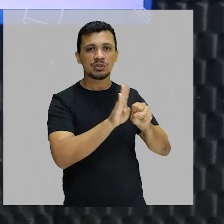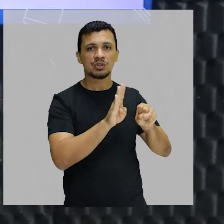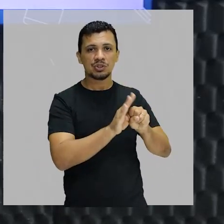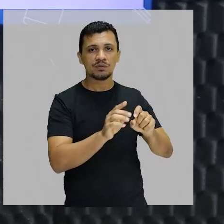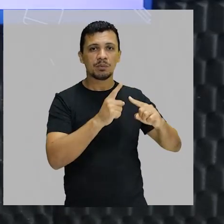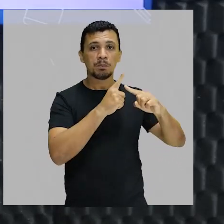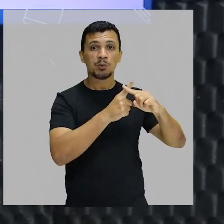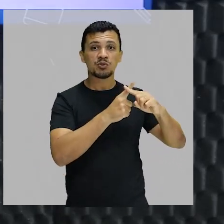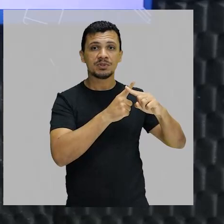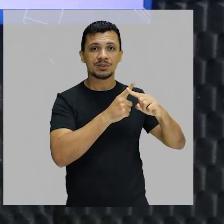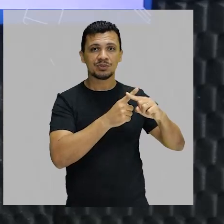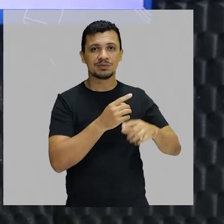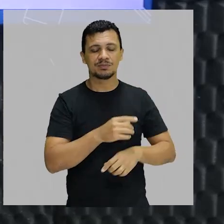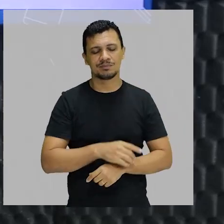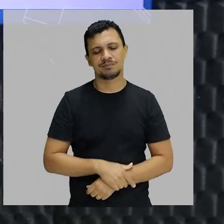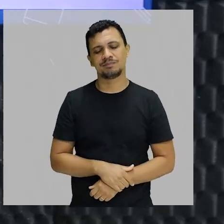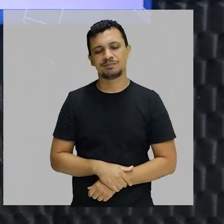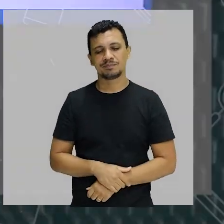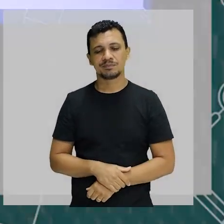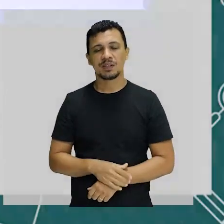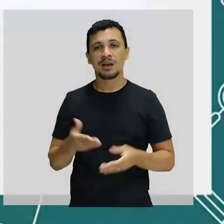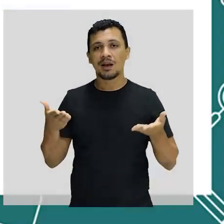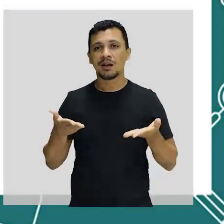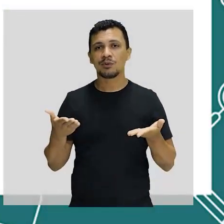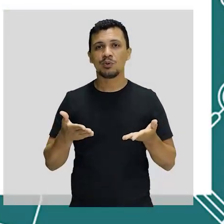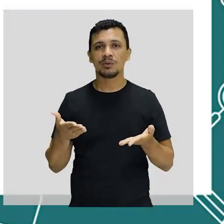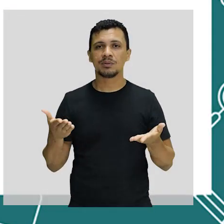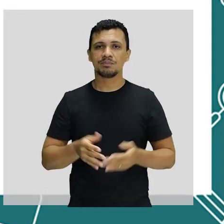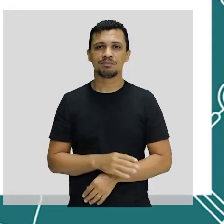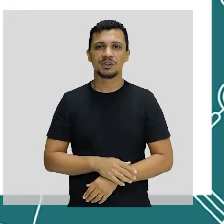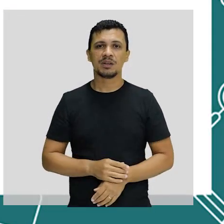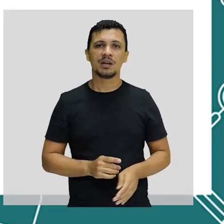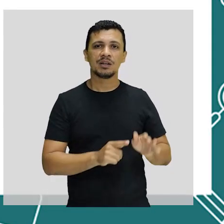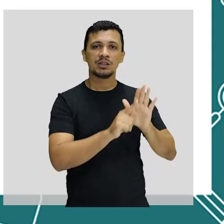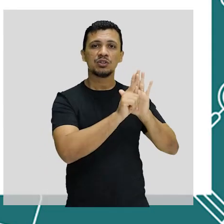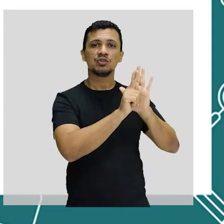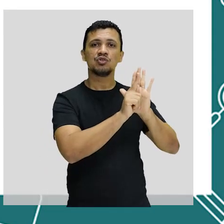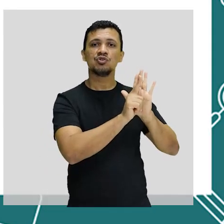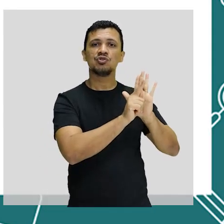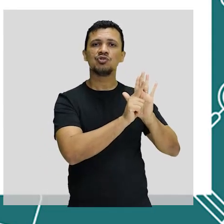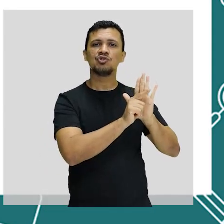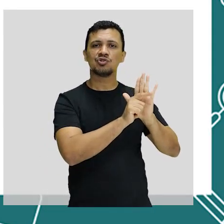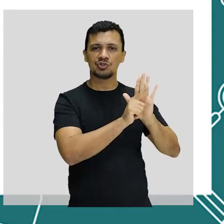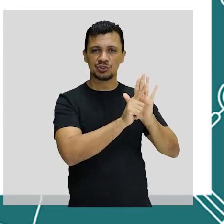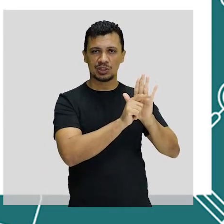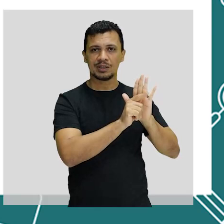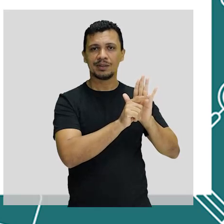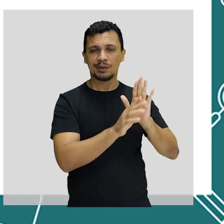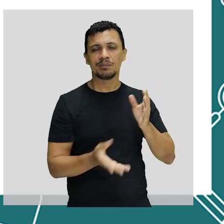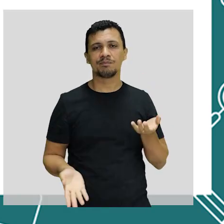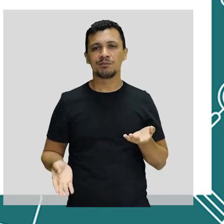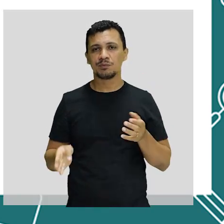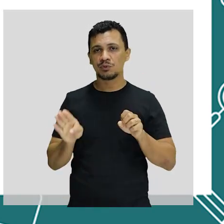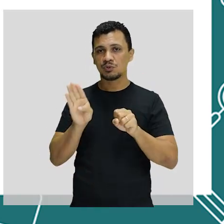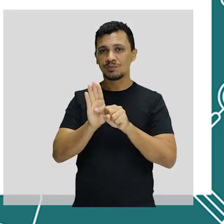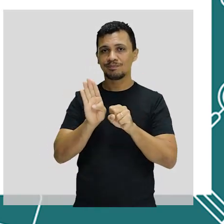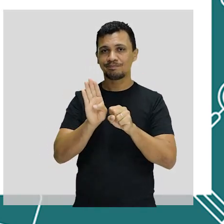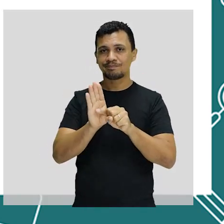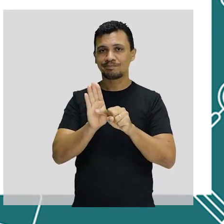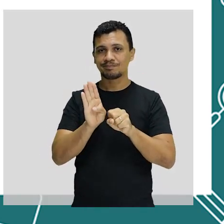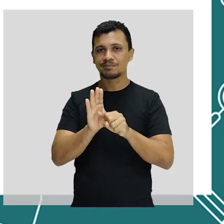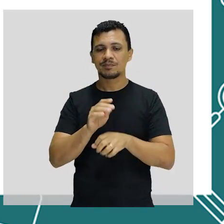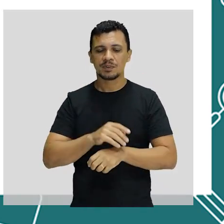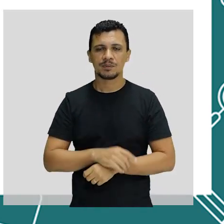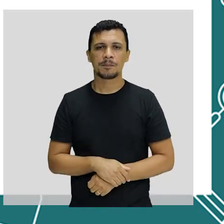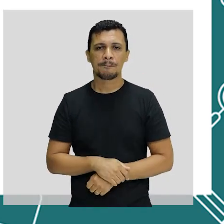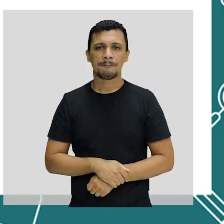para nós. Vamos agora falar sobre os gêneros del substantivo. Gênero de